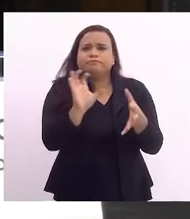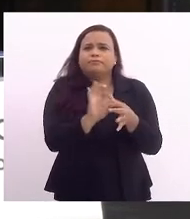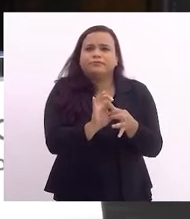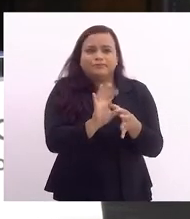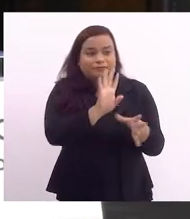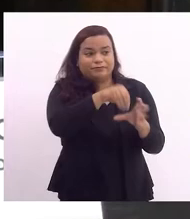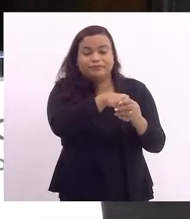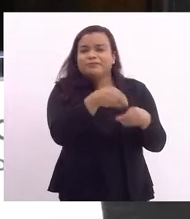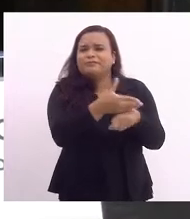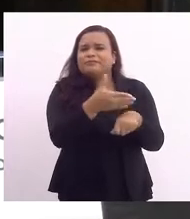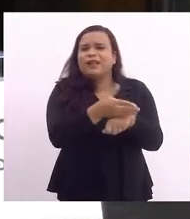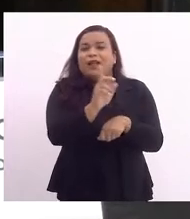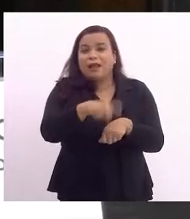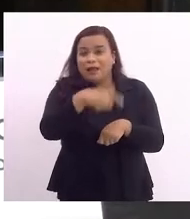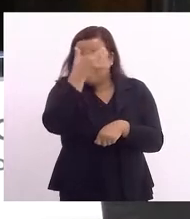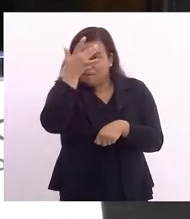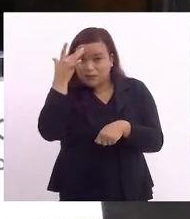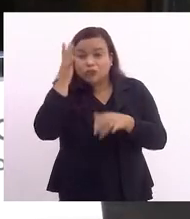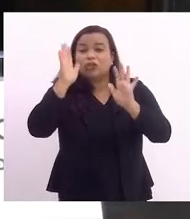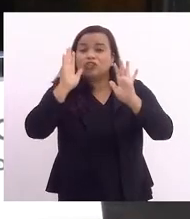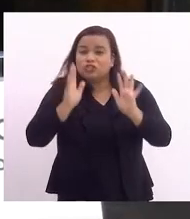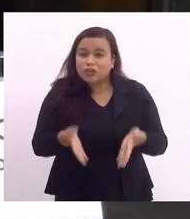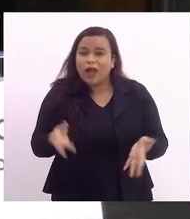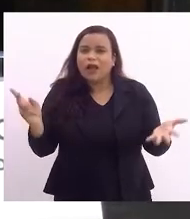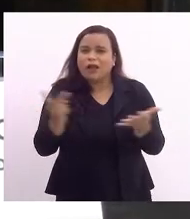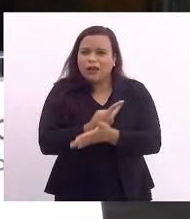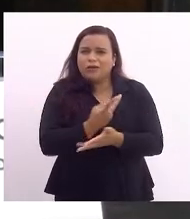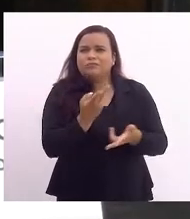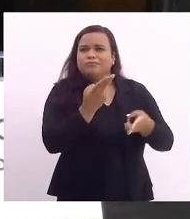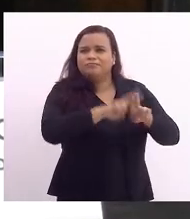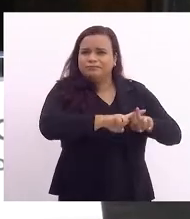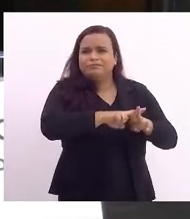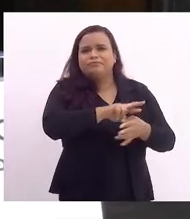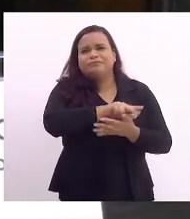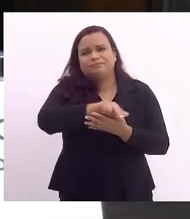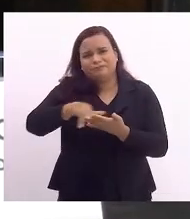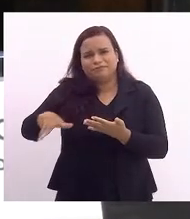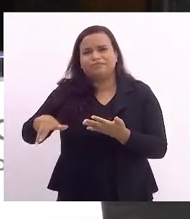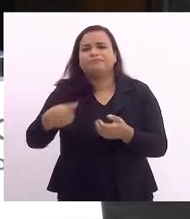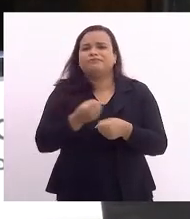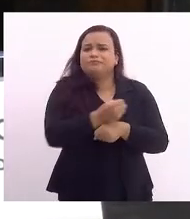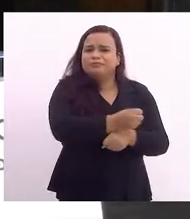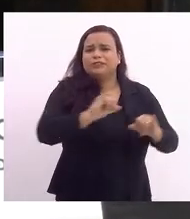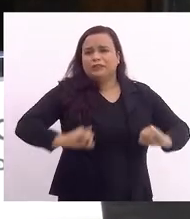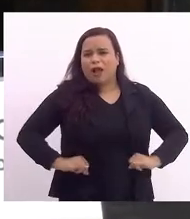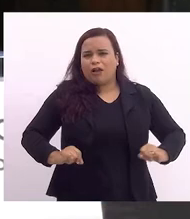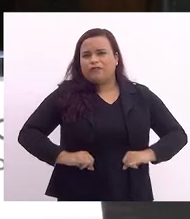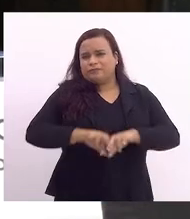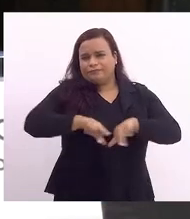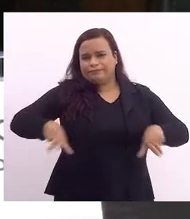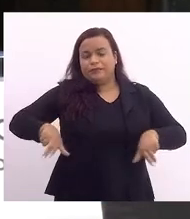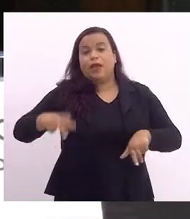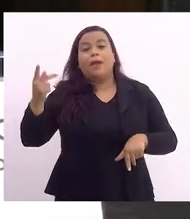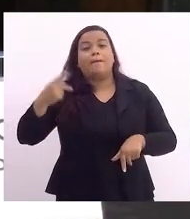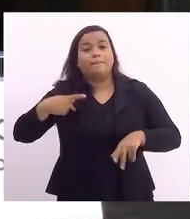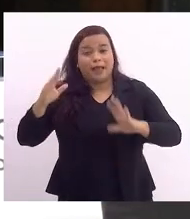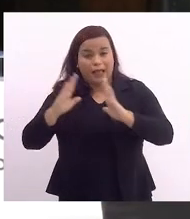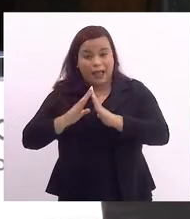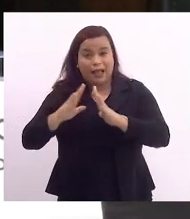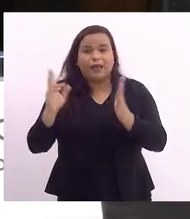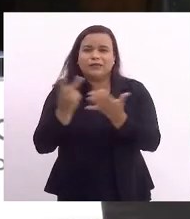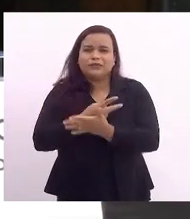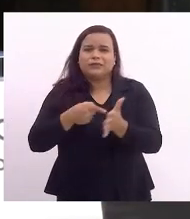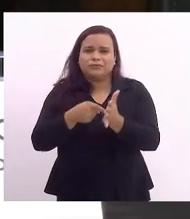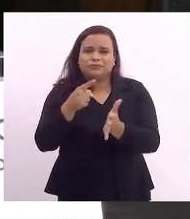cárcere. Nós fomos atravessados por ele, né? Na minha casa, particularmente, foram